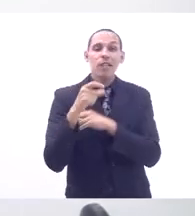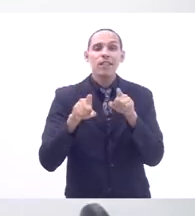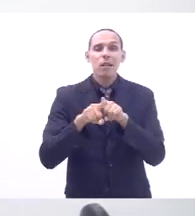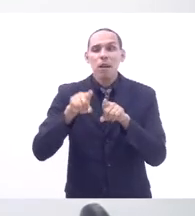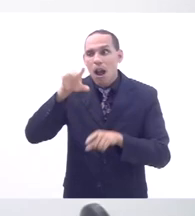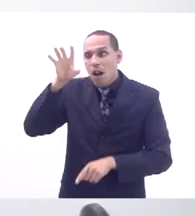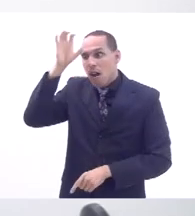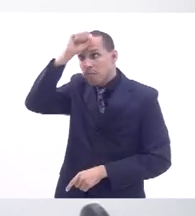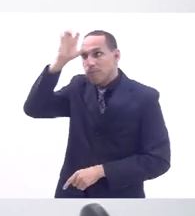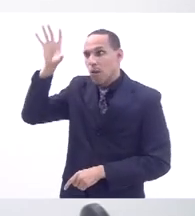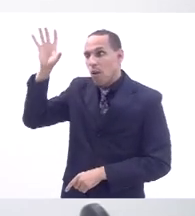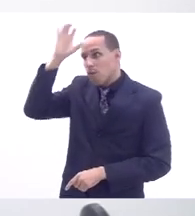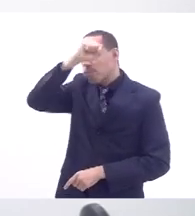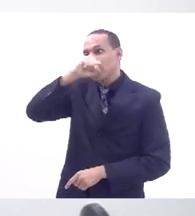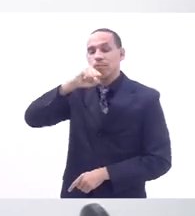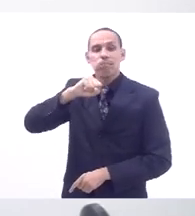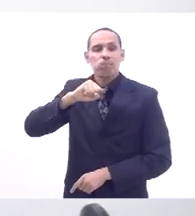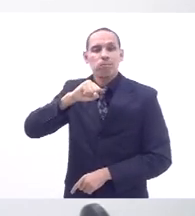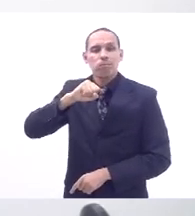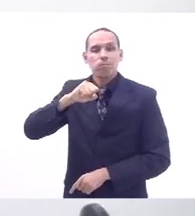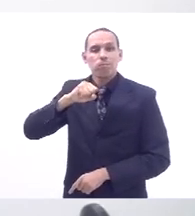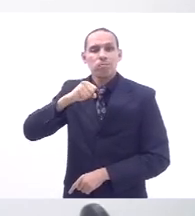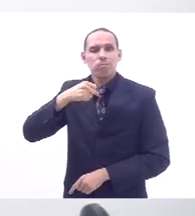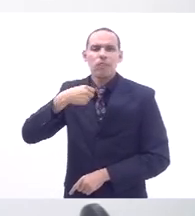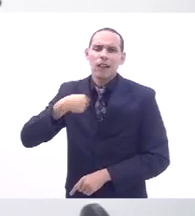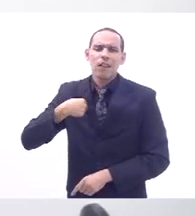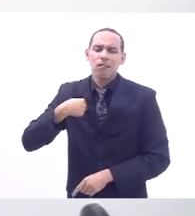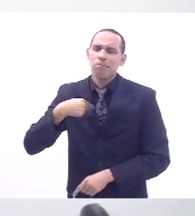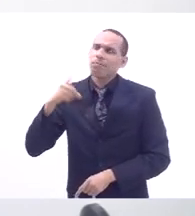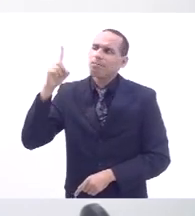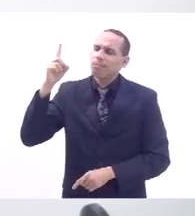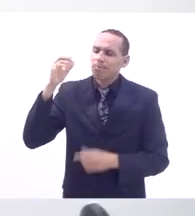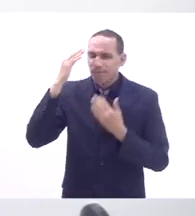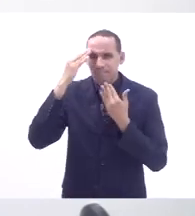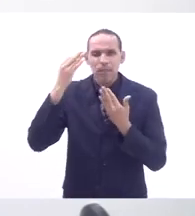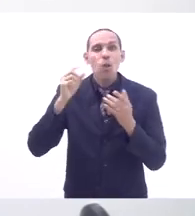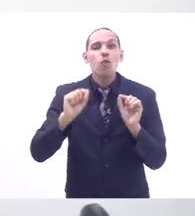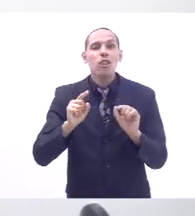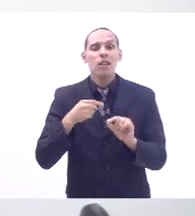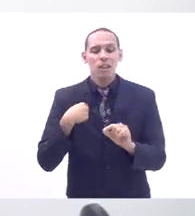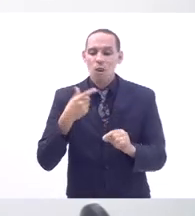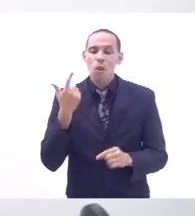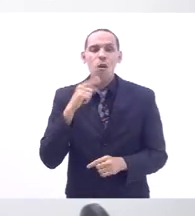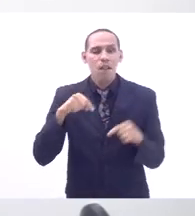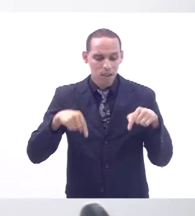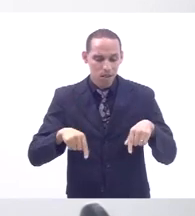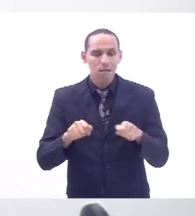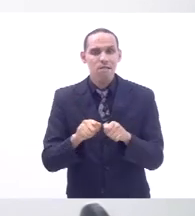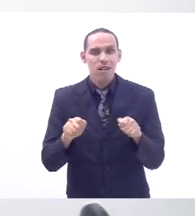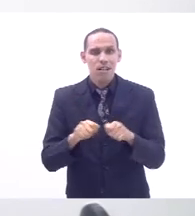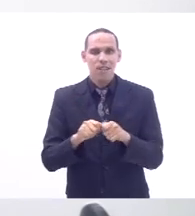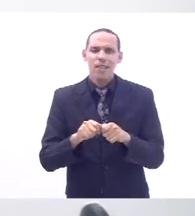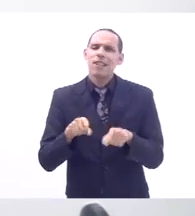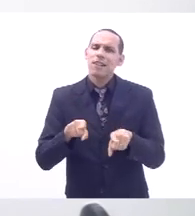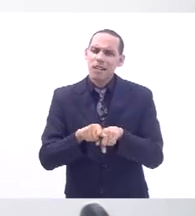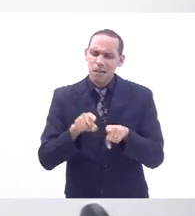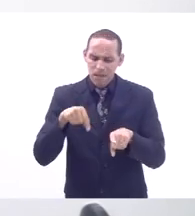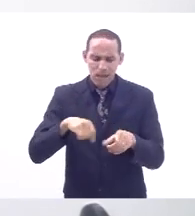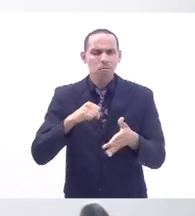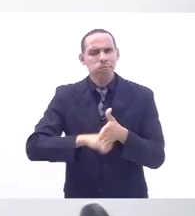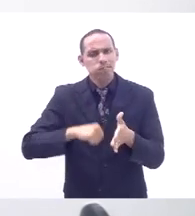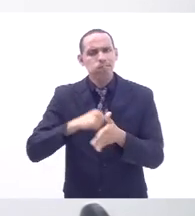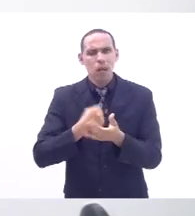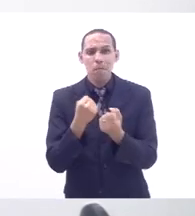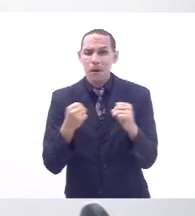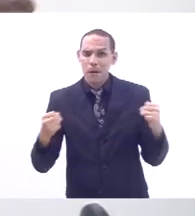assimilar. E eu, graças a Deus, estou conseguindo fazer isso. Aqui a batalha também é muito grande, não